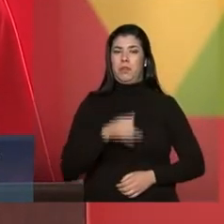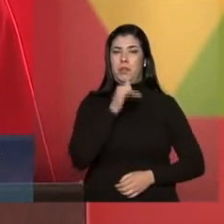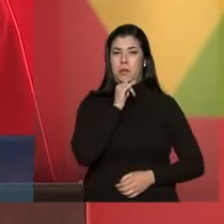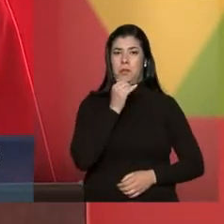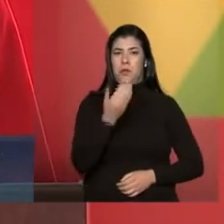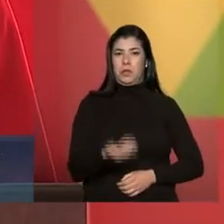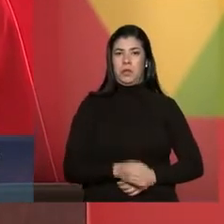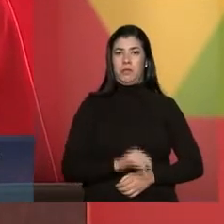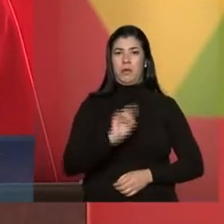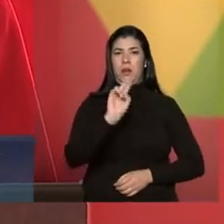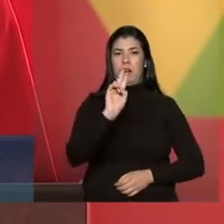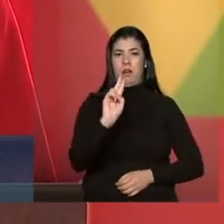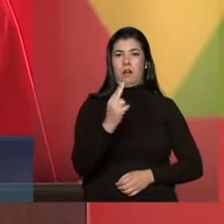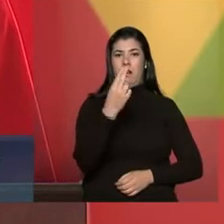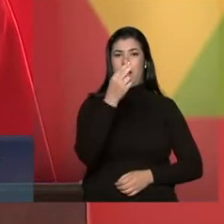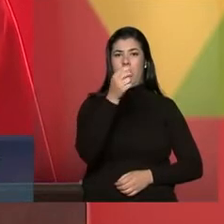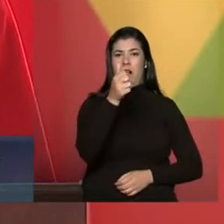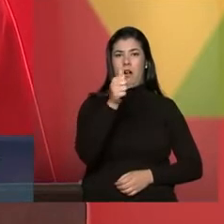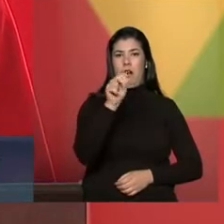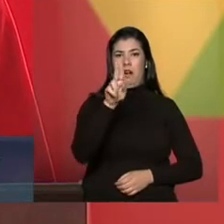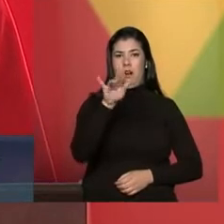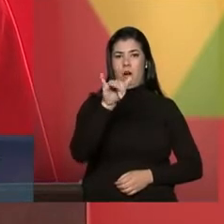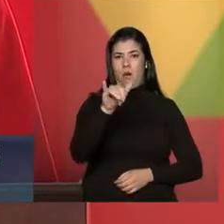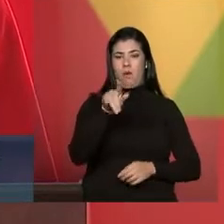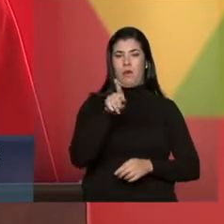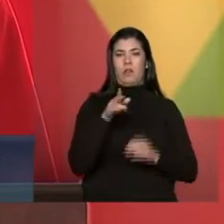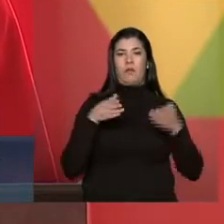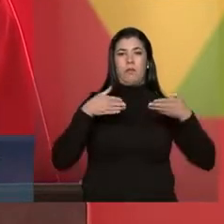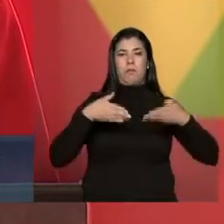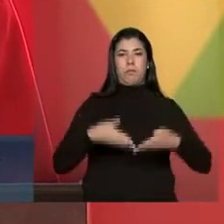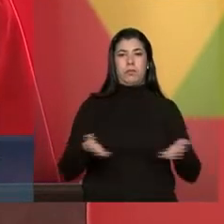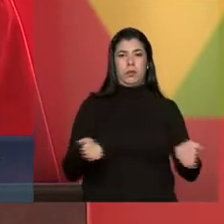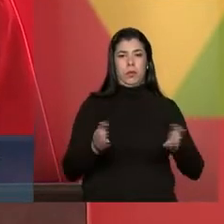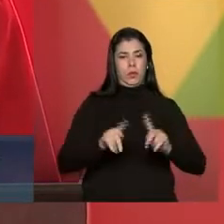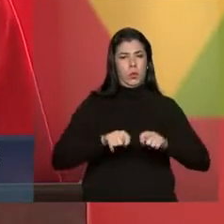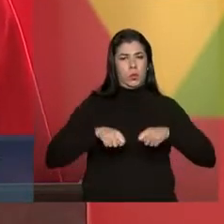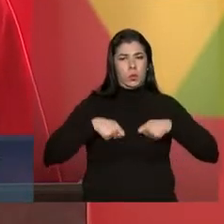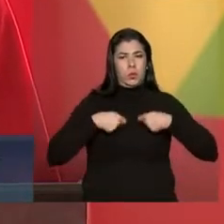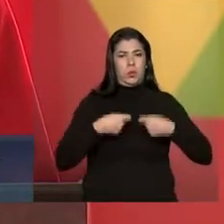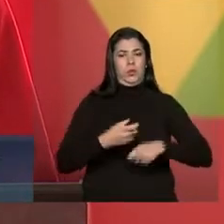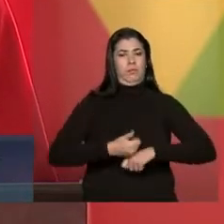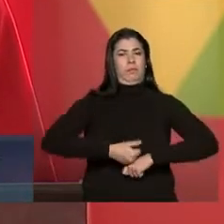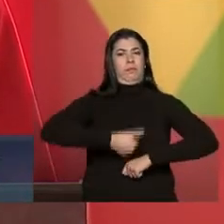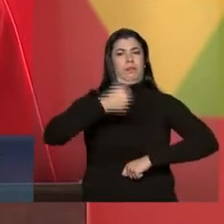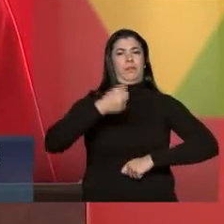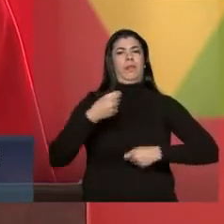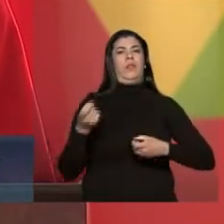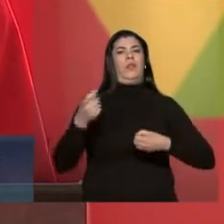como a Huawei, que estão participando desse esforço e aprimoram suas parcerias com a CAPES.